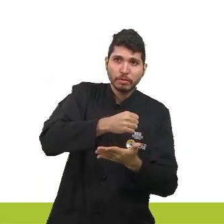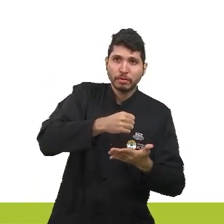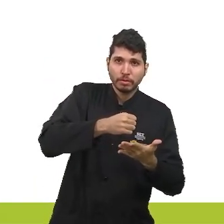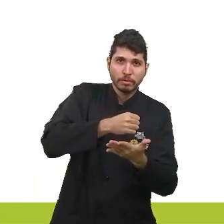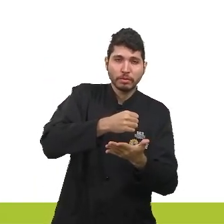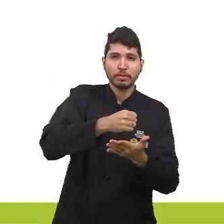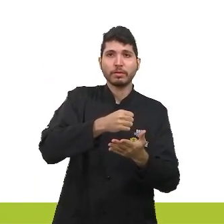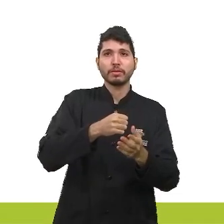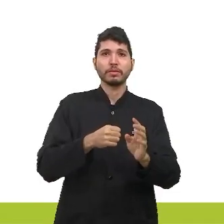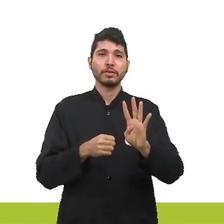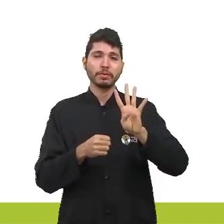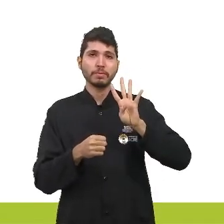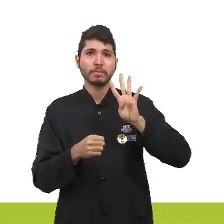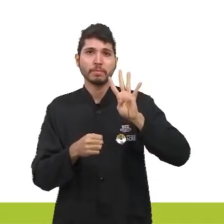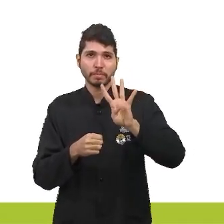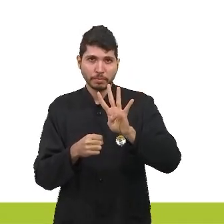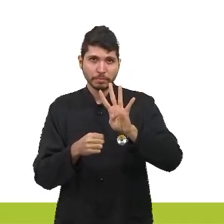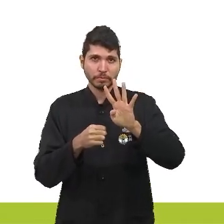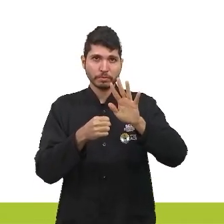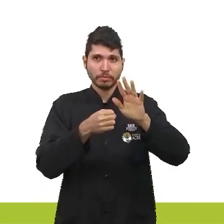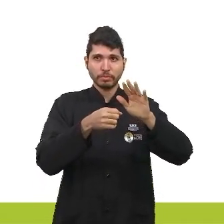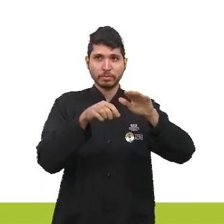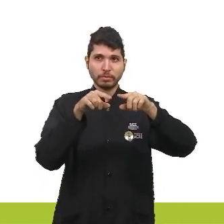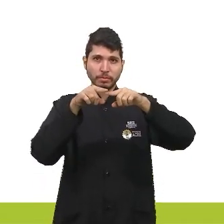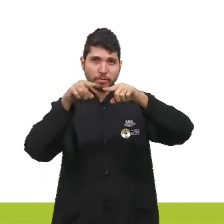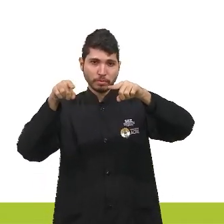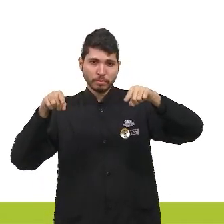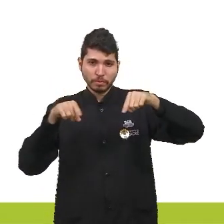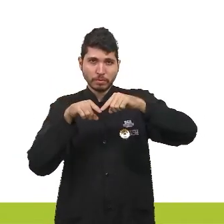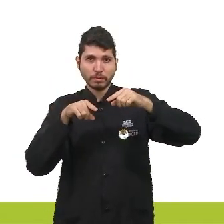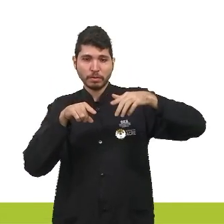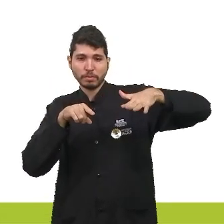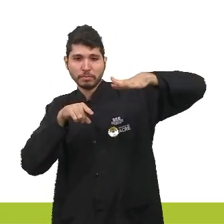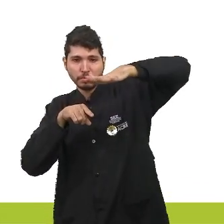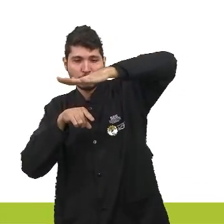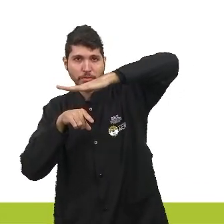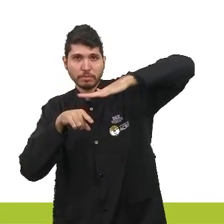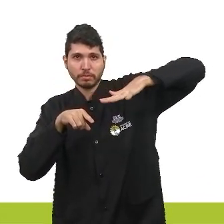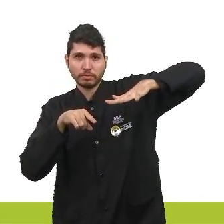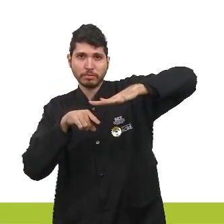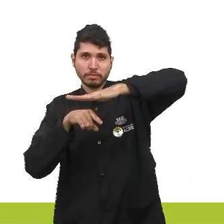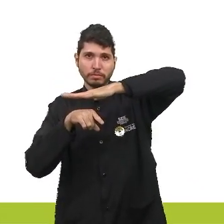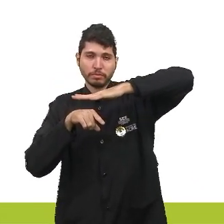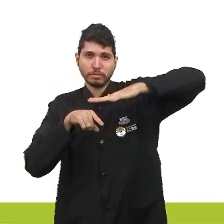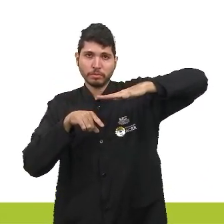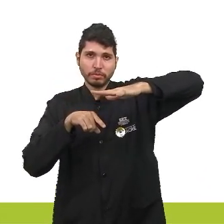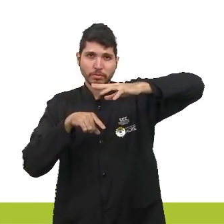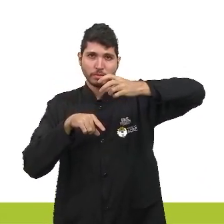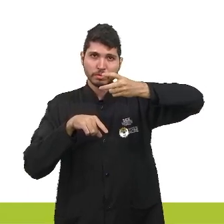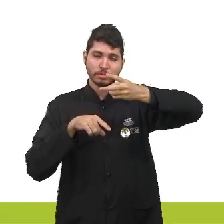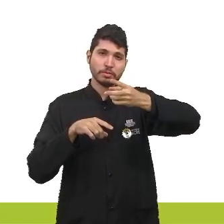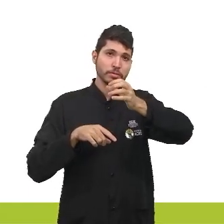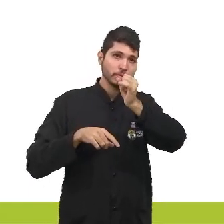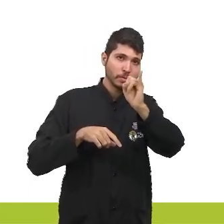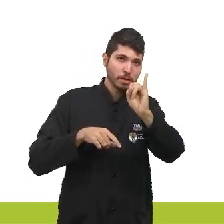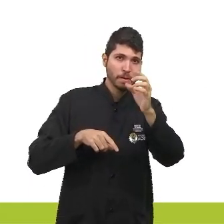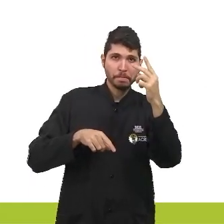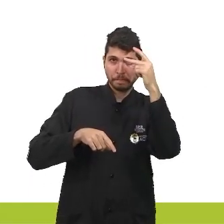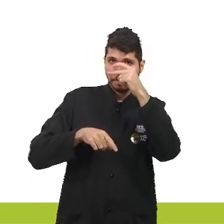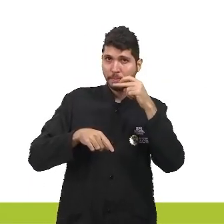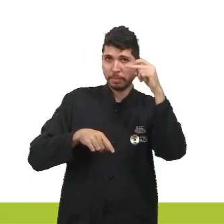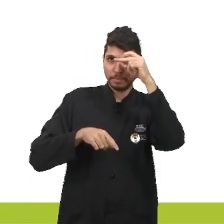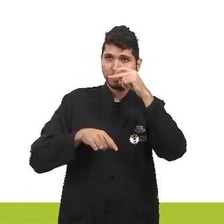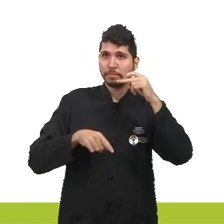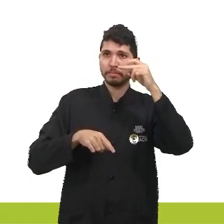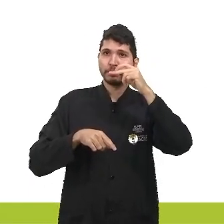de cima. Por exemplo, 8, né? E se nós observarmos aqui, temos 1, 2, 3,